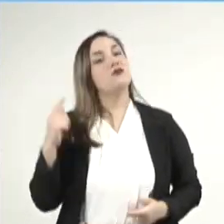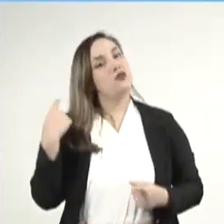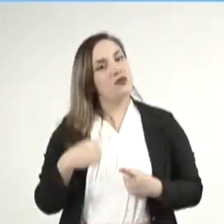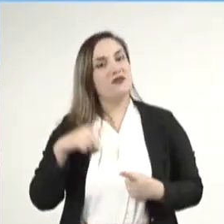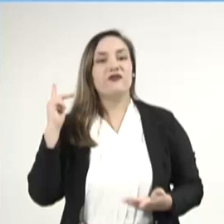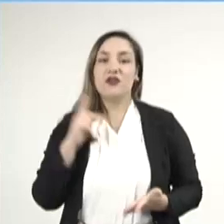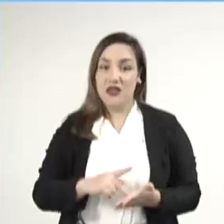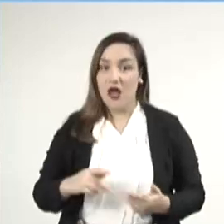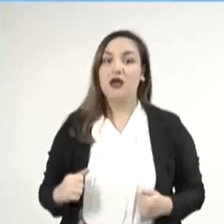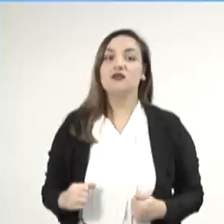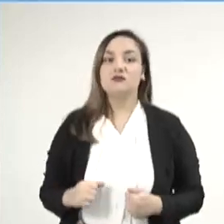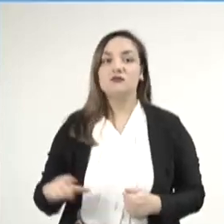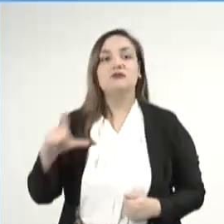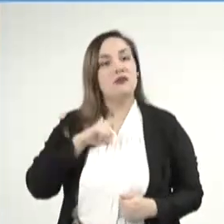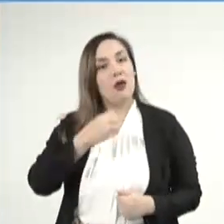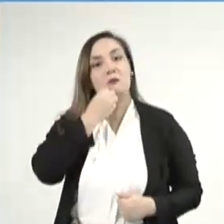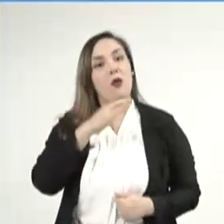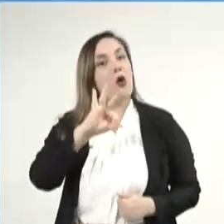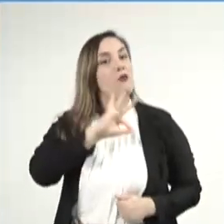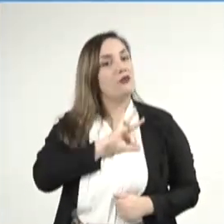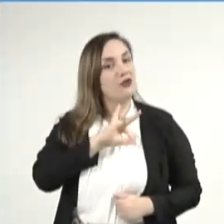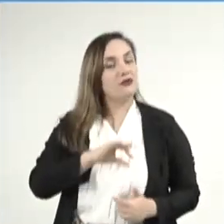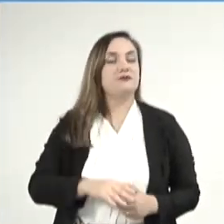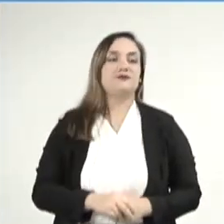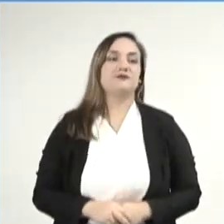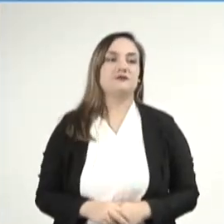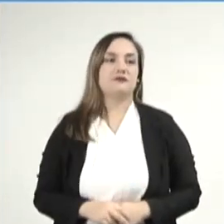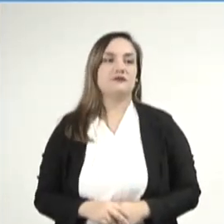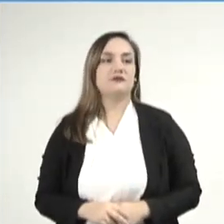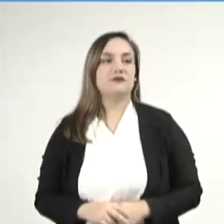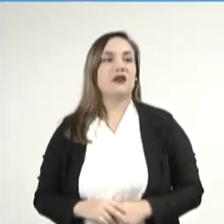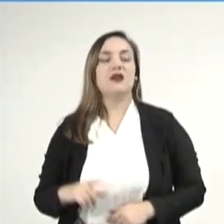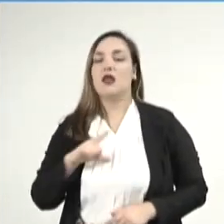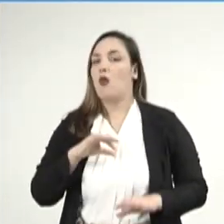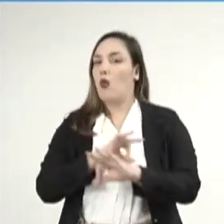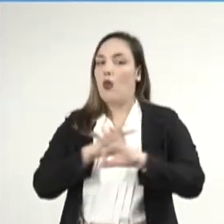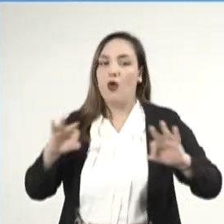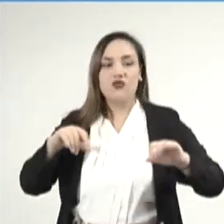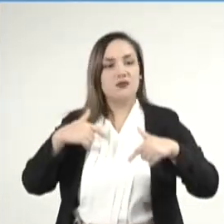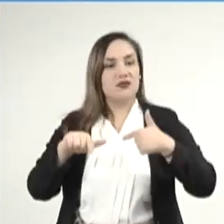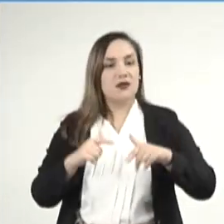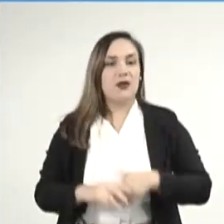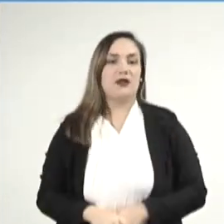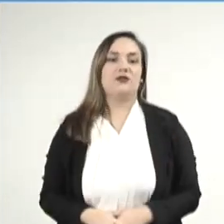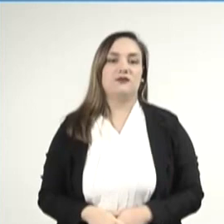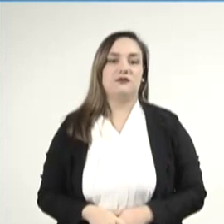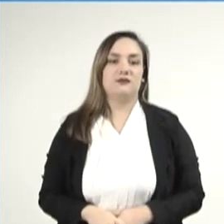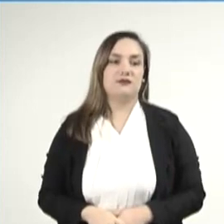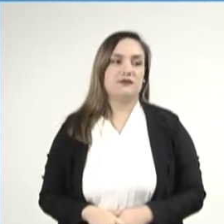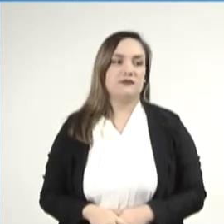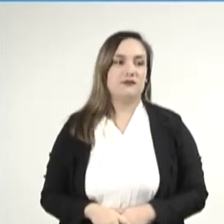fato, nós temos bons policiais que fazem um excelente trabalho.